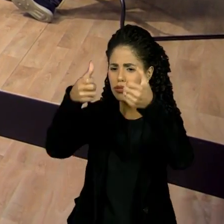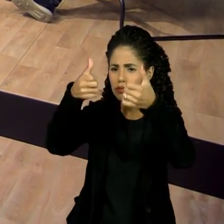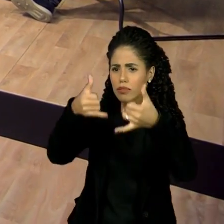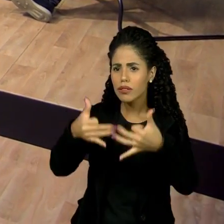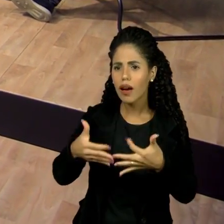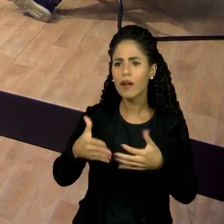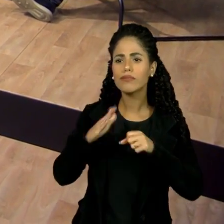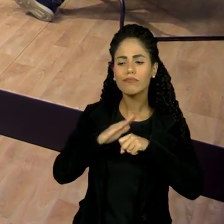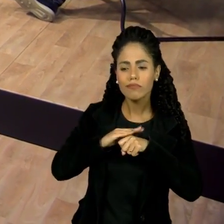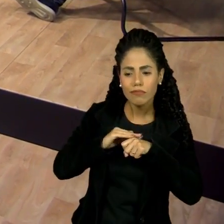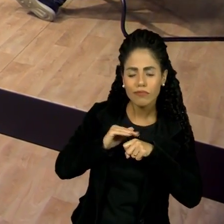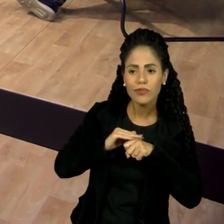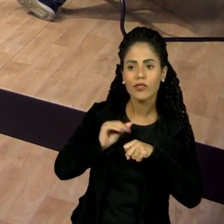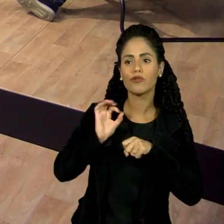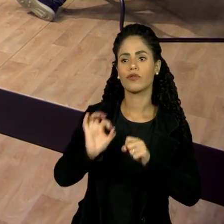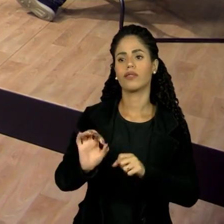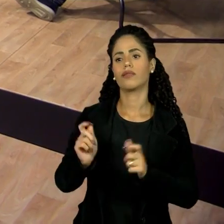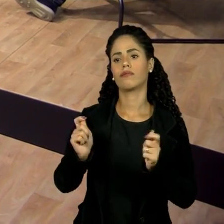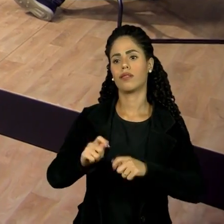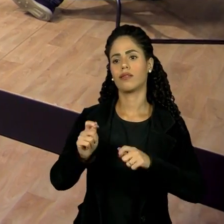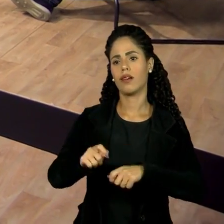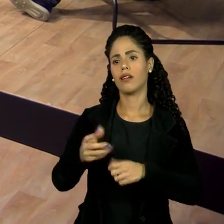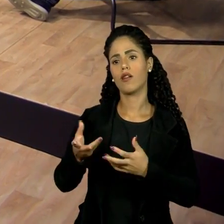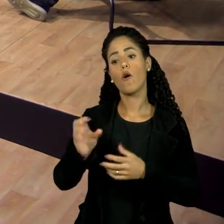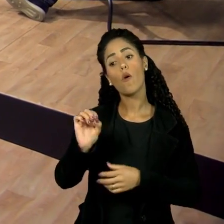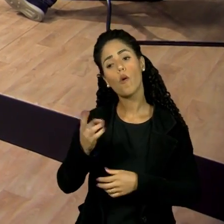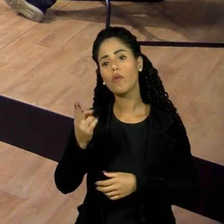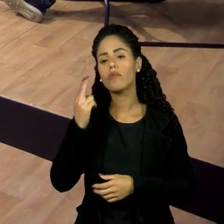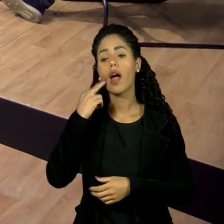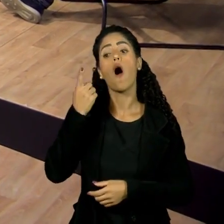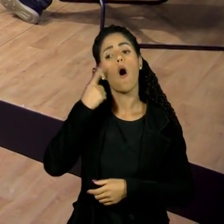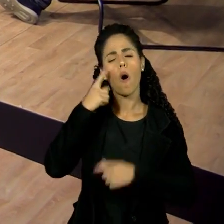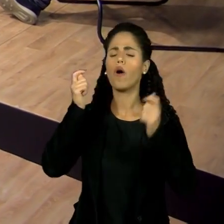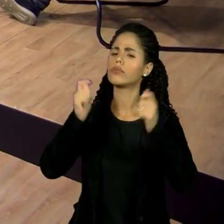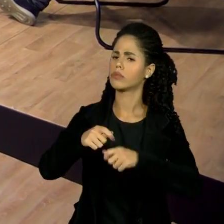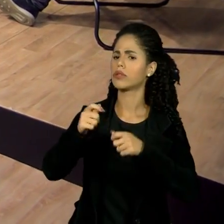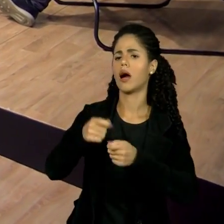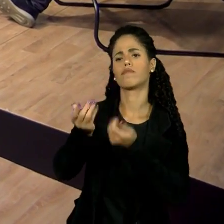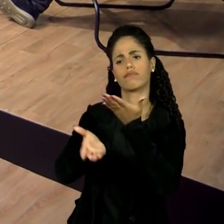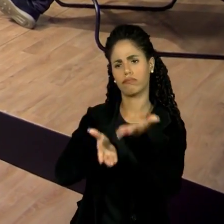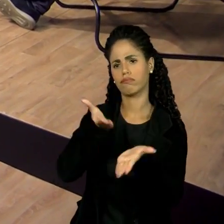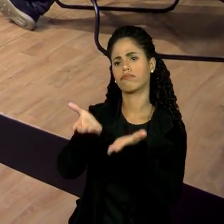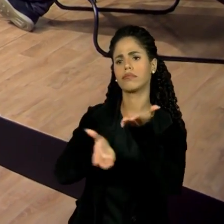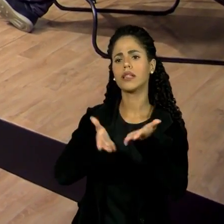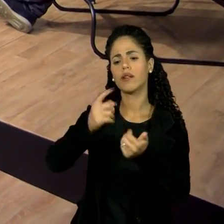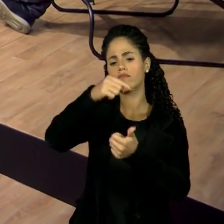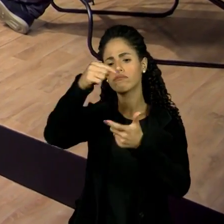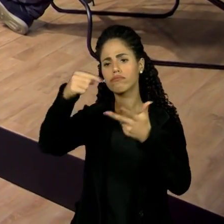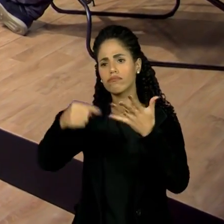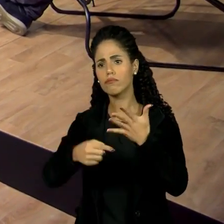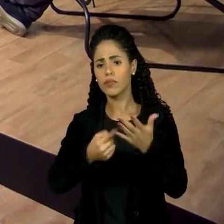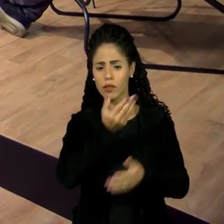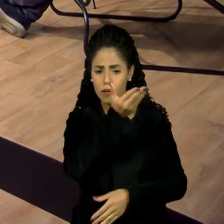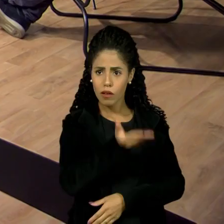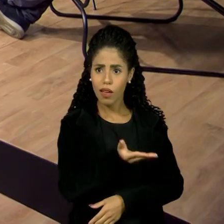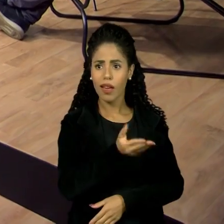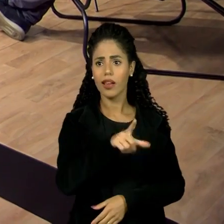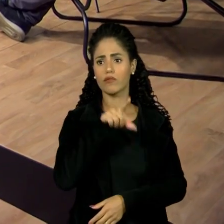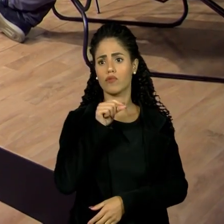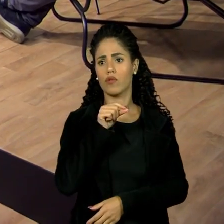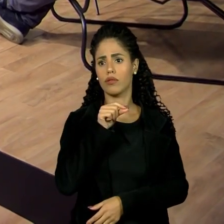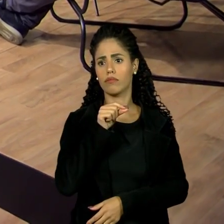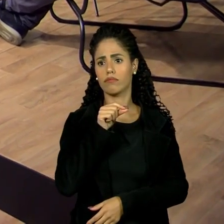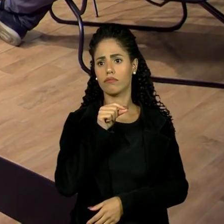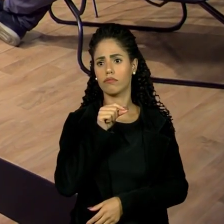uma condição incurável, por exemplo, para que ele possa ter esse leque de oportunidades de optar, inclusive, por tratar ou não, por